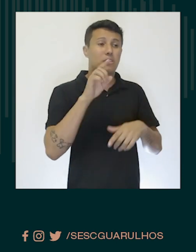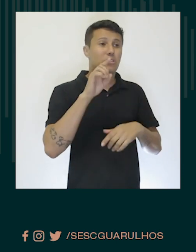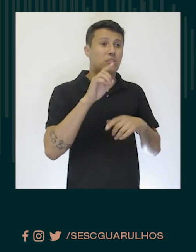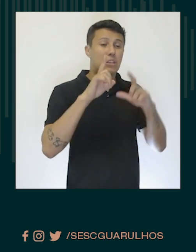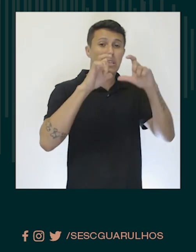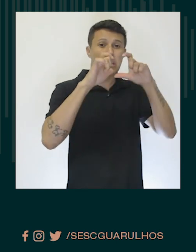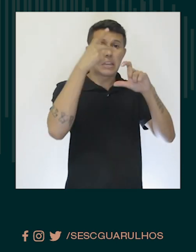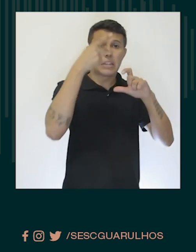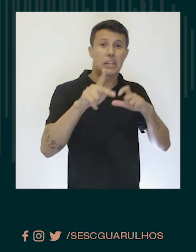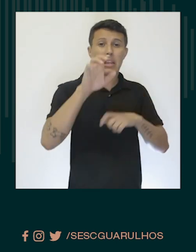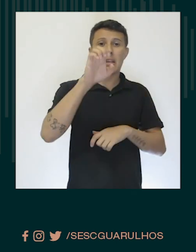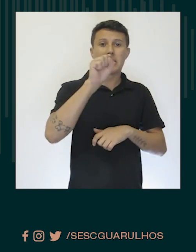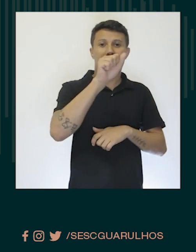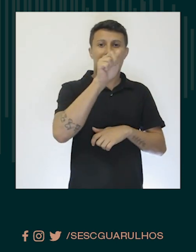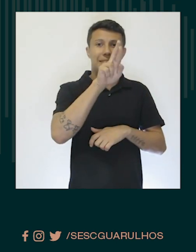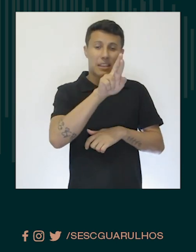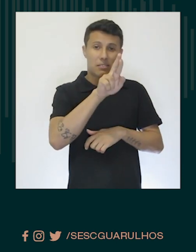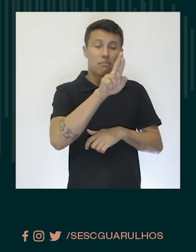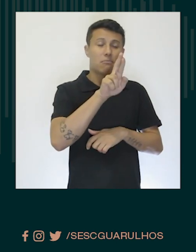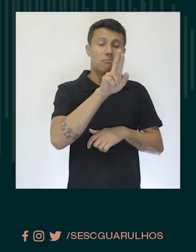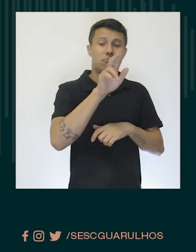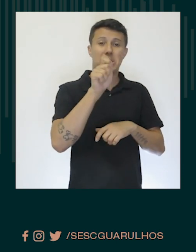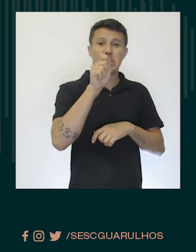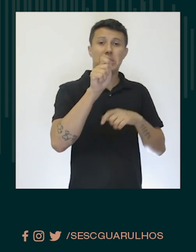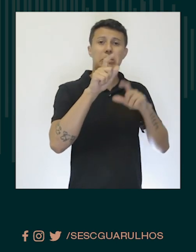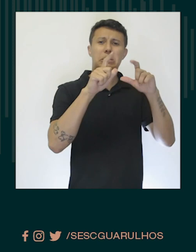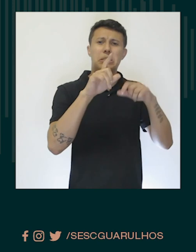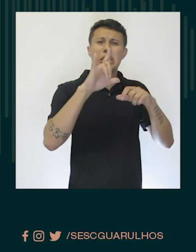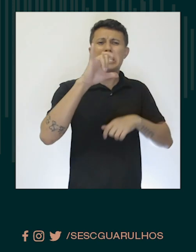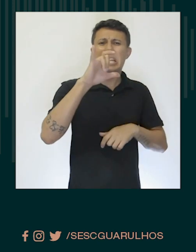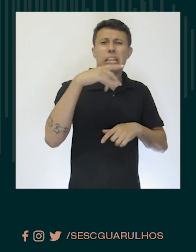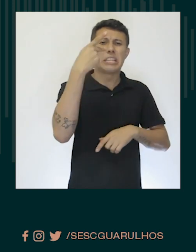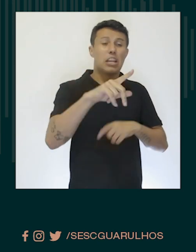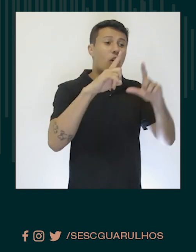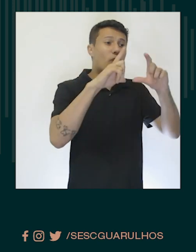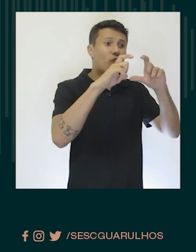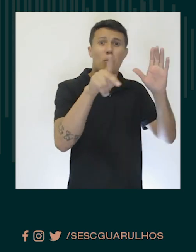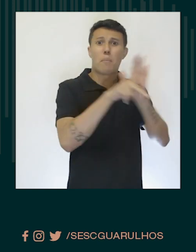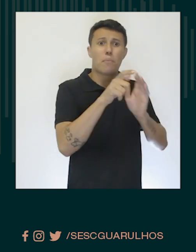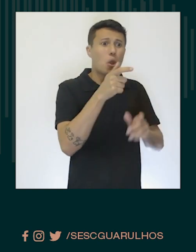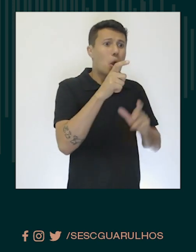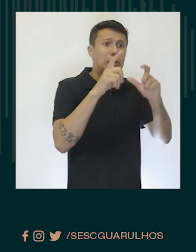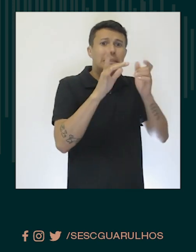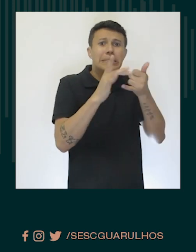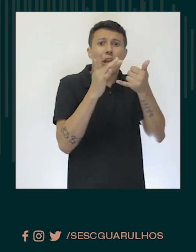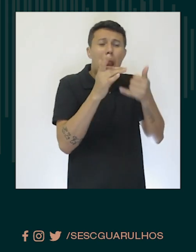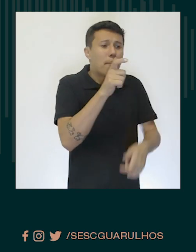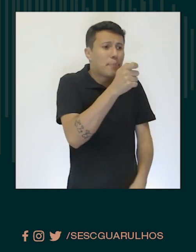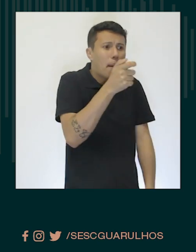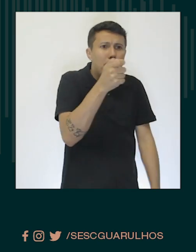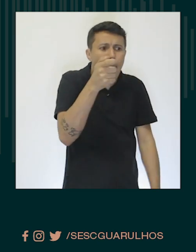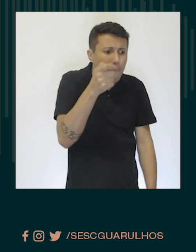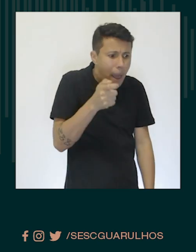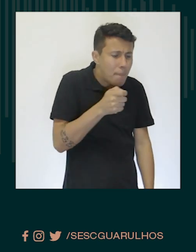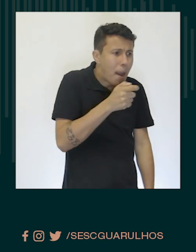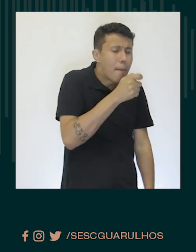Ovalle, ele é só de fotografia de celular, ele viaja o mundo fazendo, acho que ele foi até com a. Tem uma